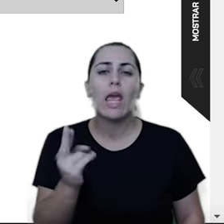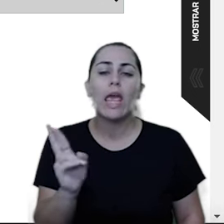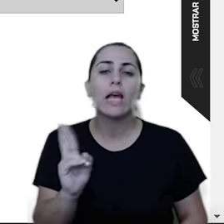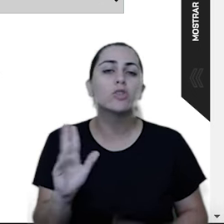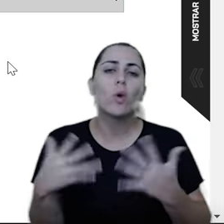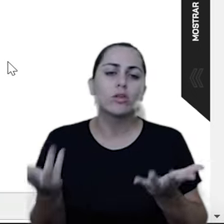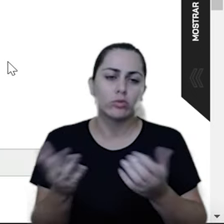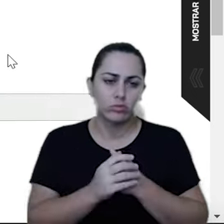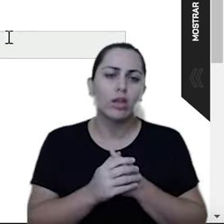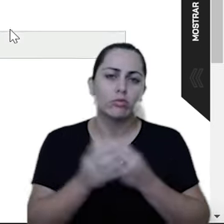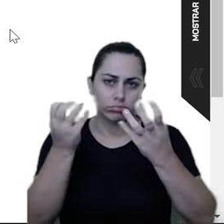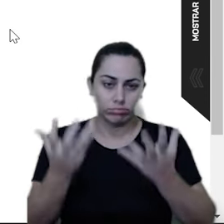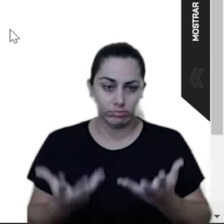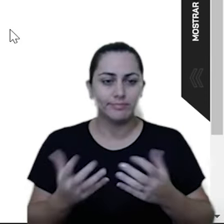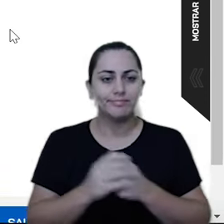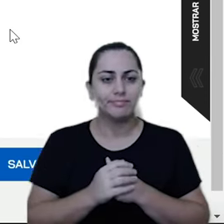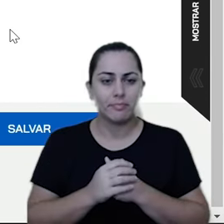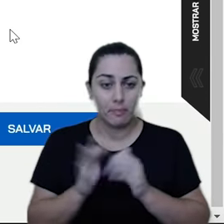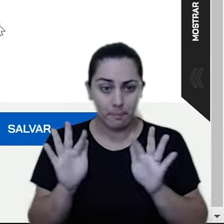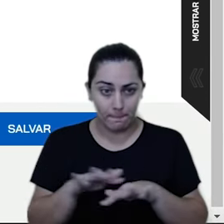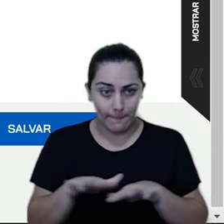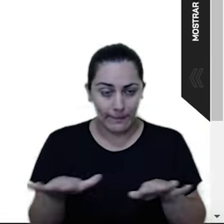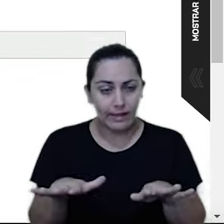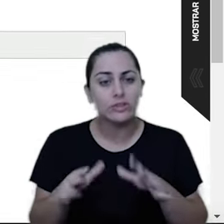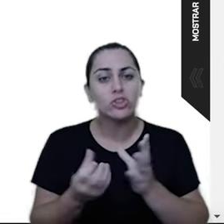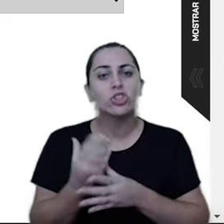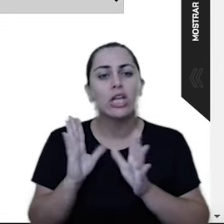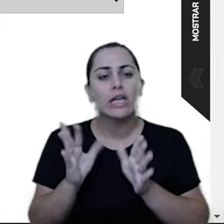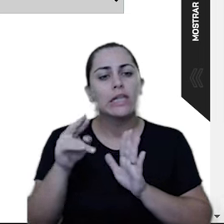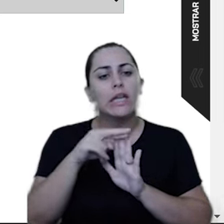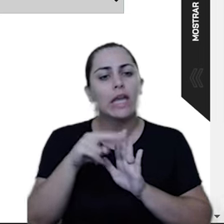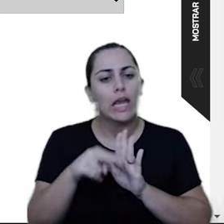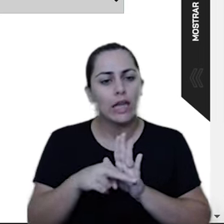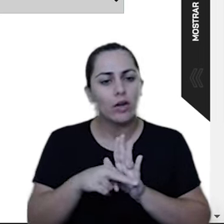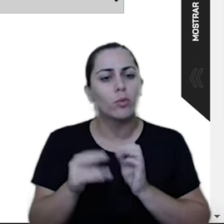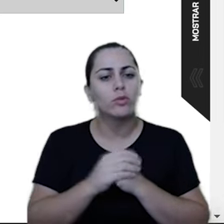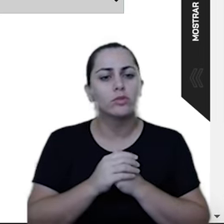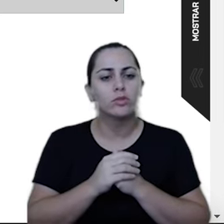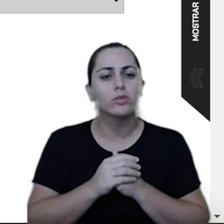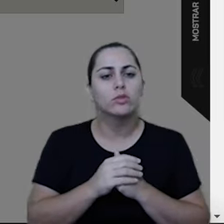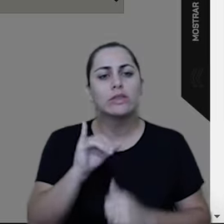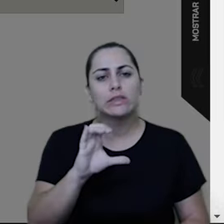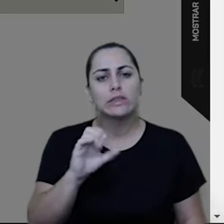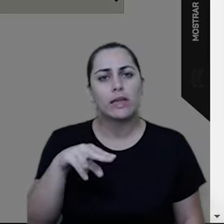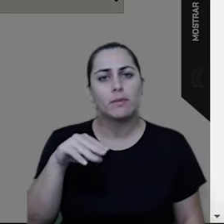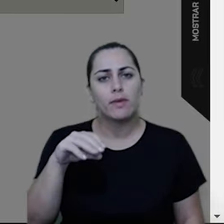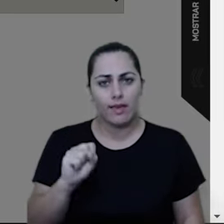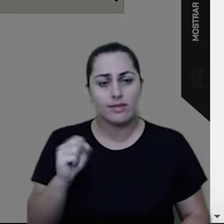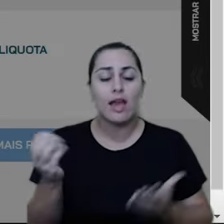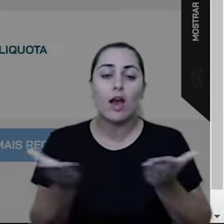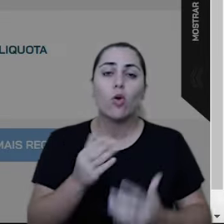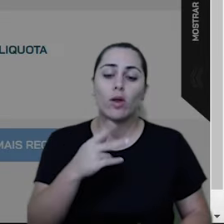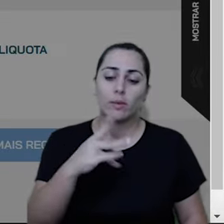vice-versa ali mas ele traz a orientação fechou criei a minha regra Matriz fiscal pro MS vou fazer a mesma coisa pro PIS e